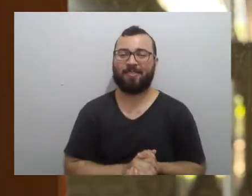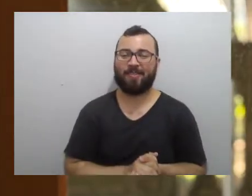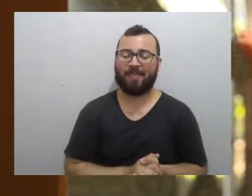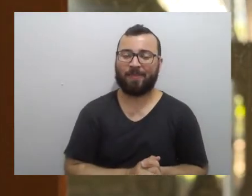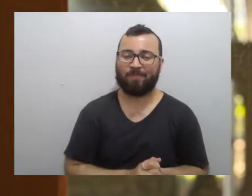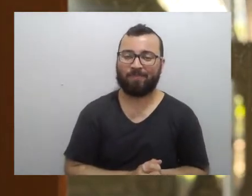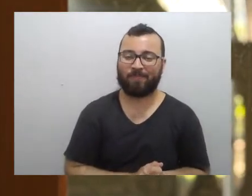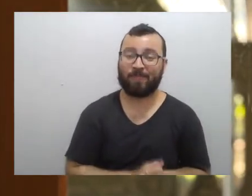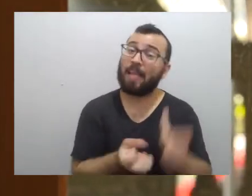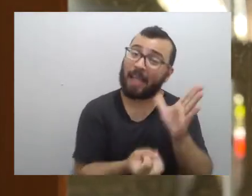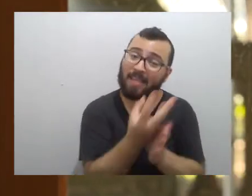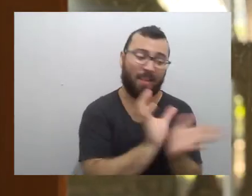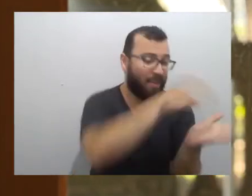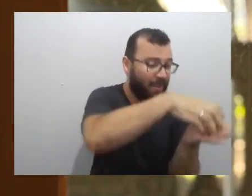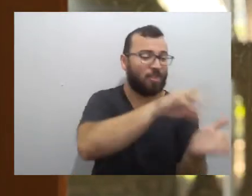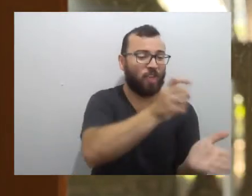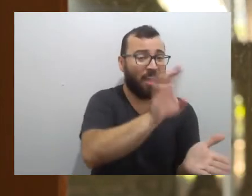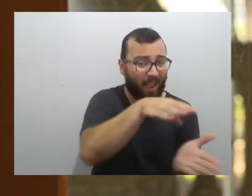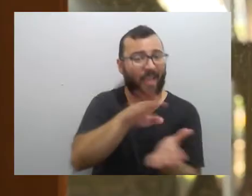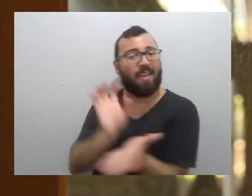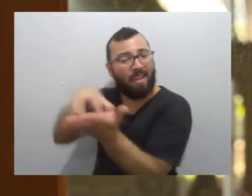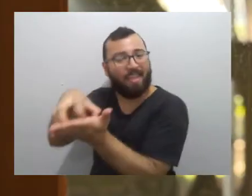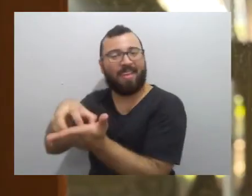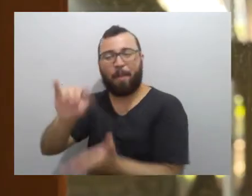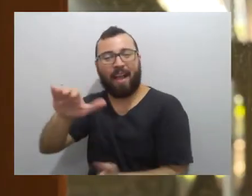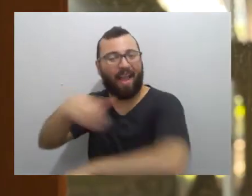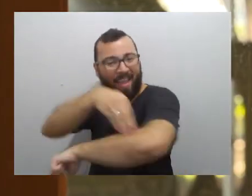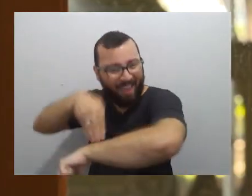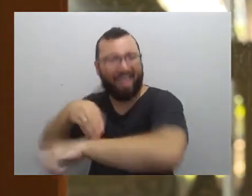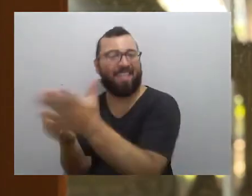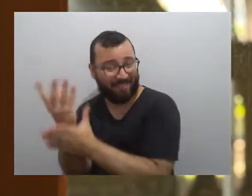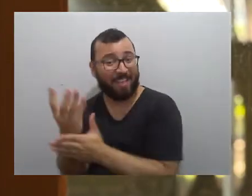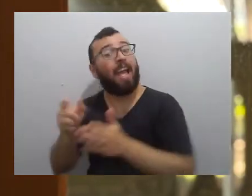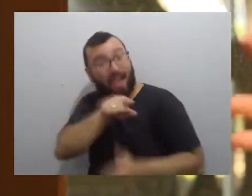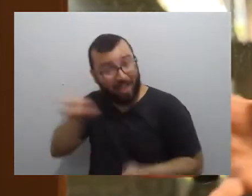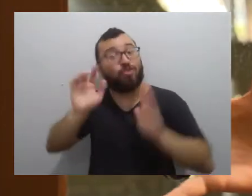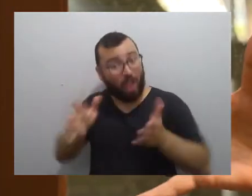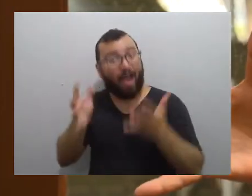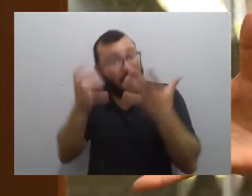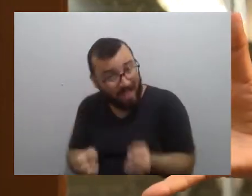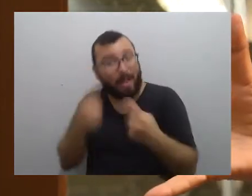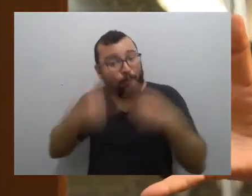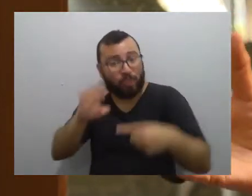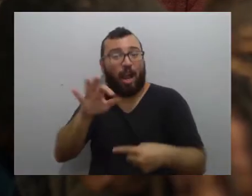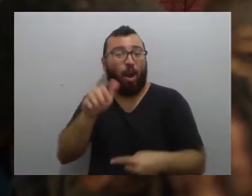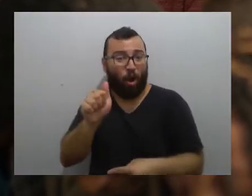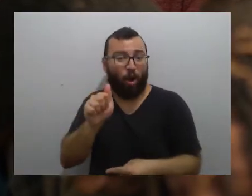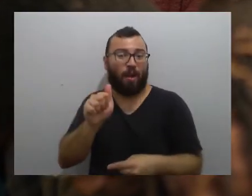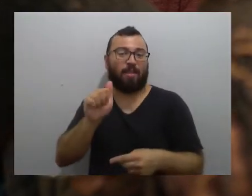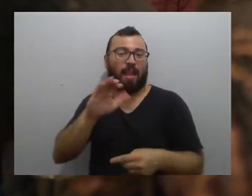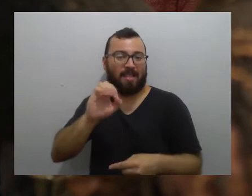envolvia compromissos com a democratização do acesso. A universidade tem a experiência da entrada desses estudantes.